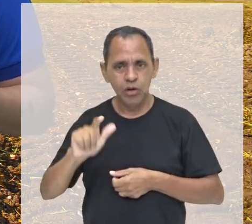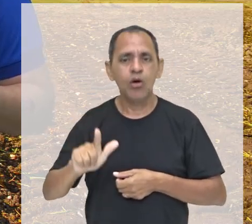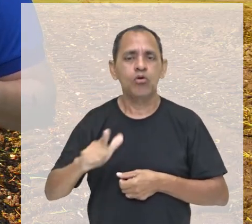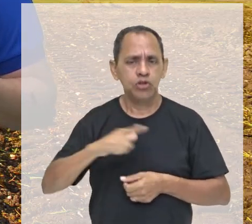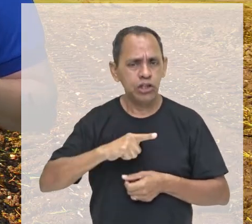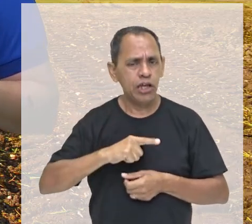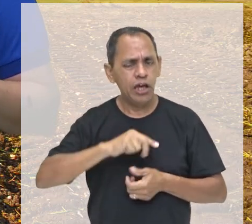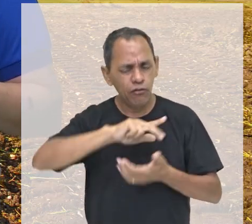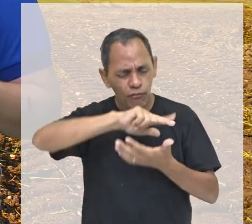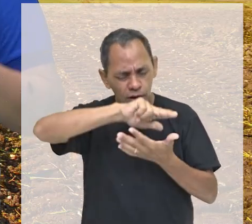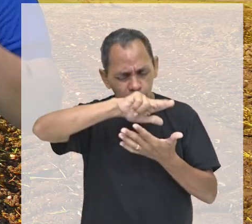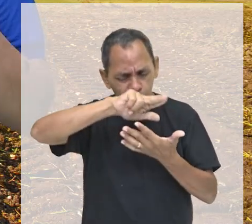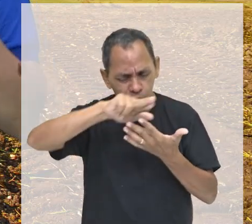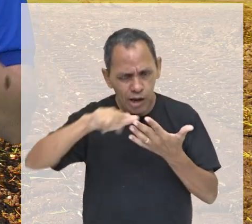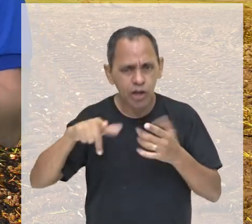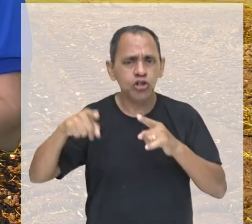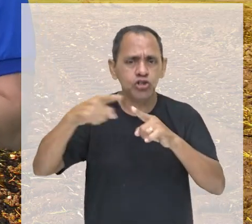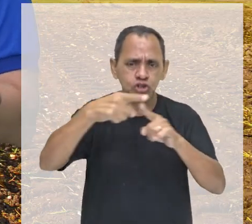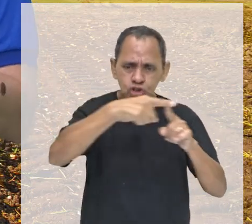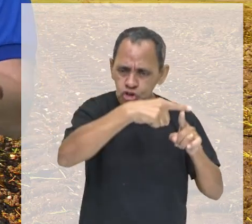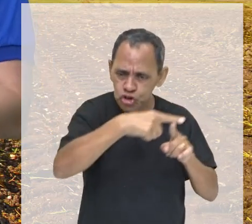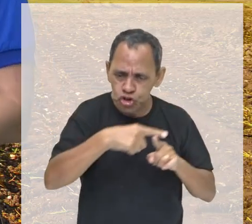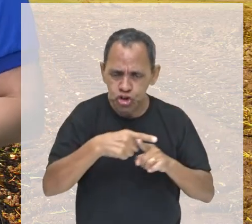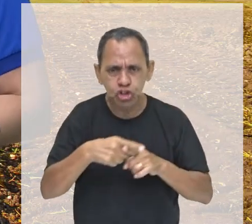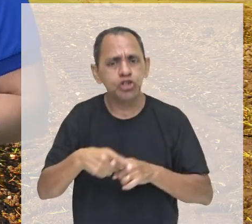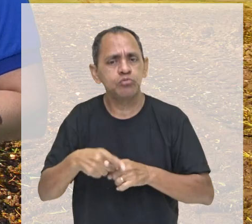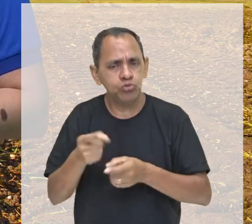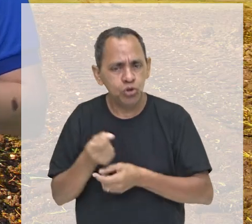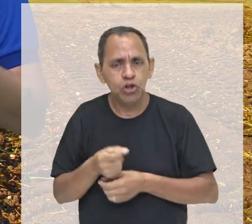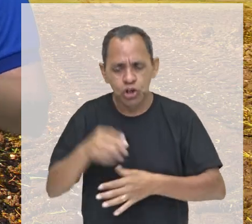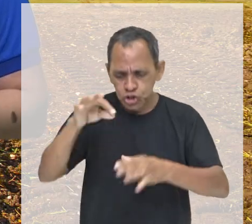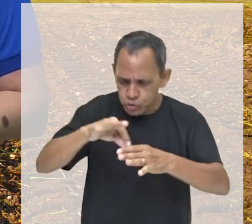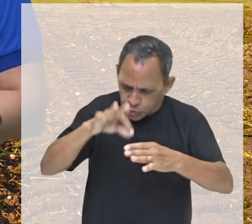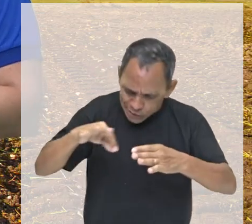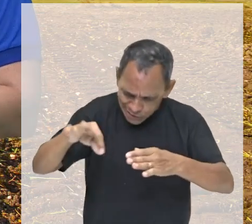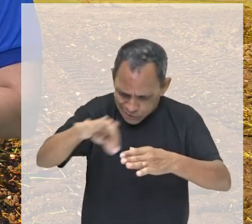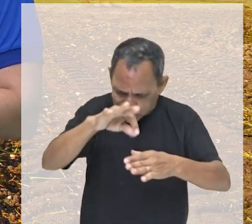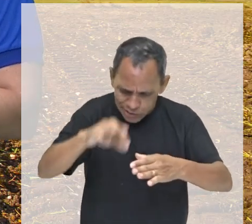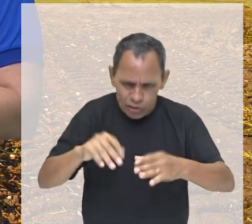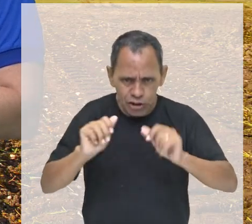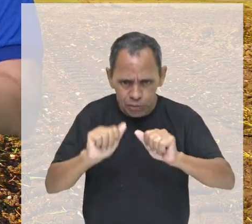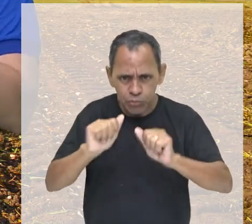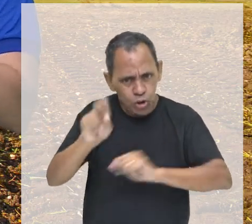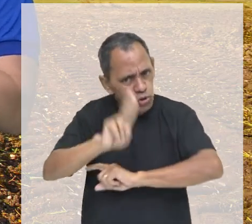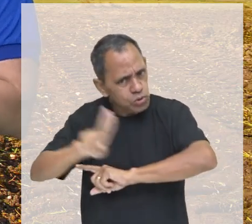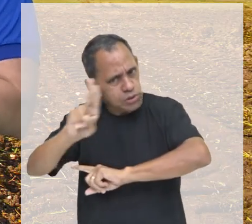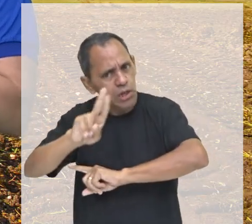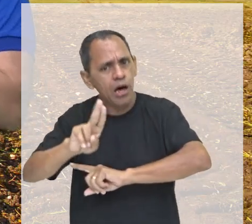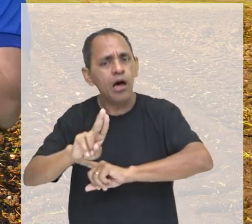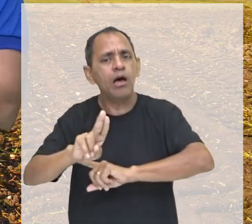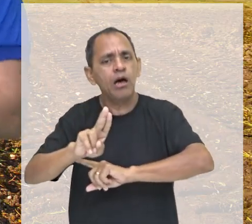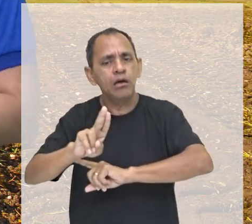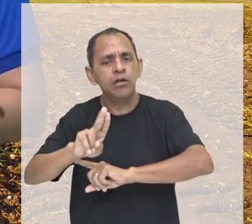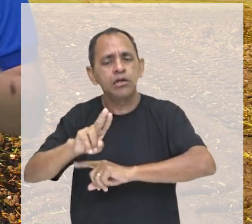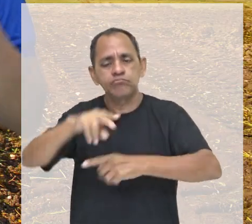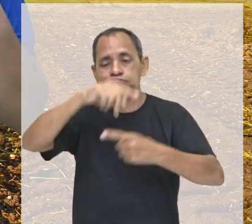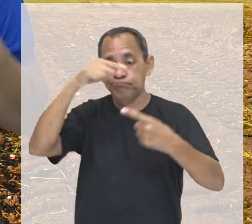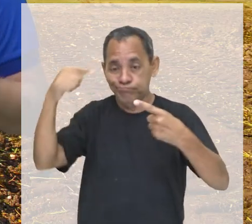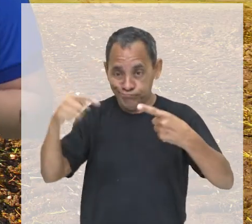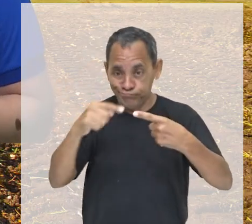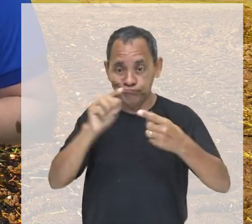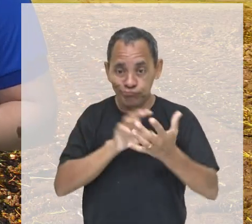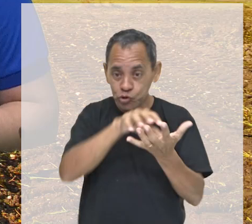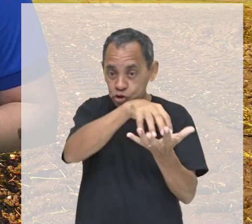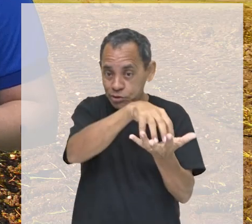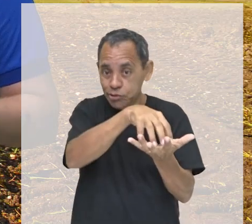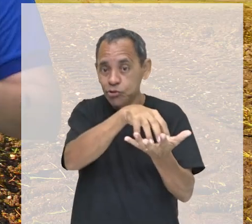Mas além da agricultura, que normalmente é realizada, essas atividades que são realizadas no setor primário, o